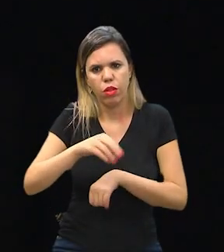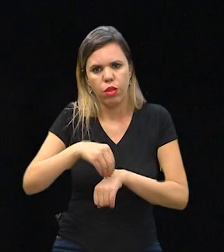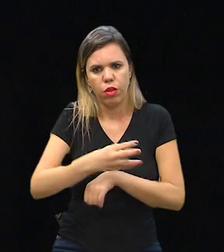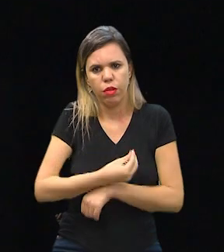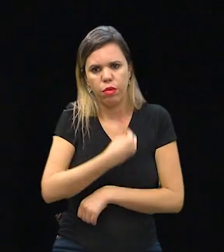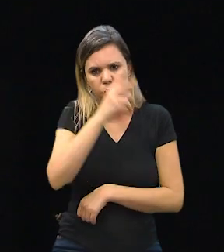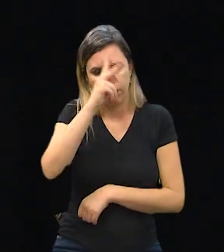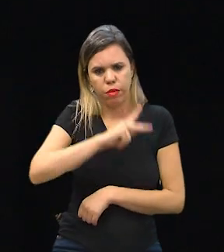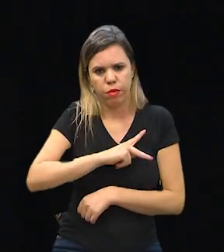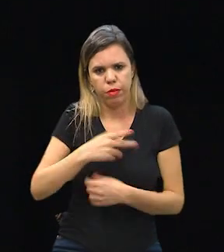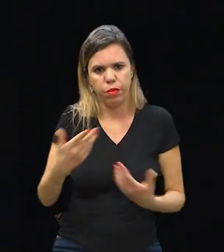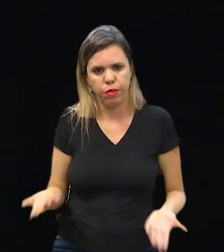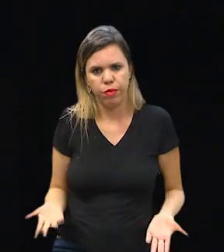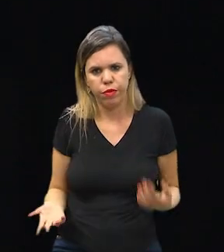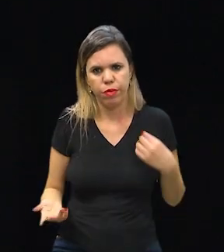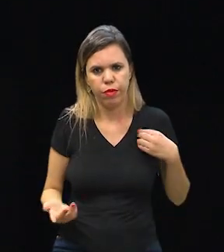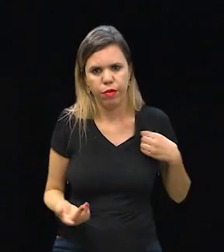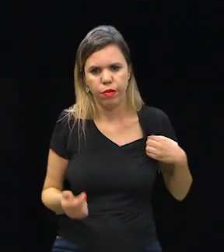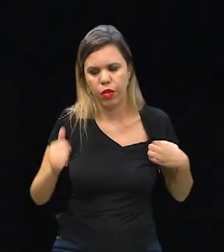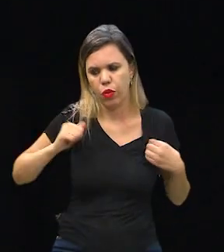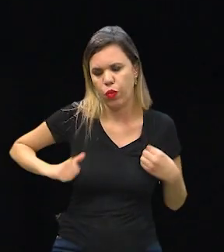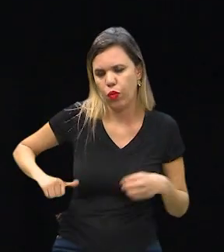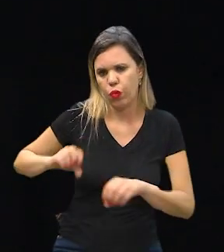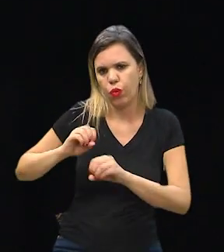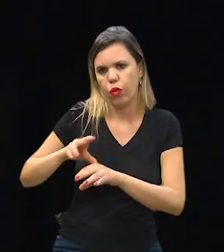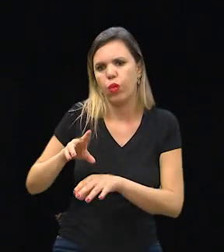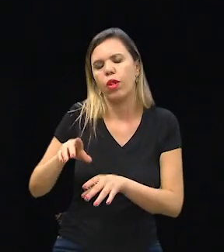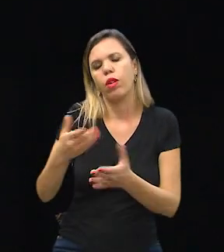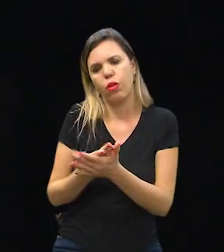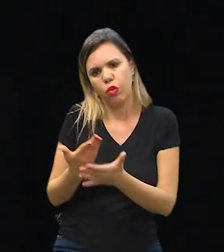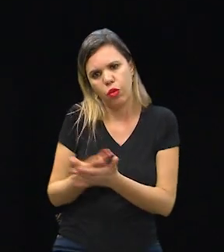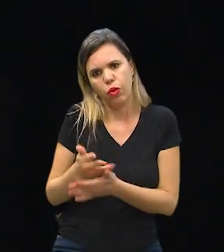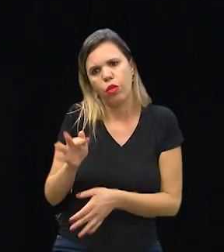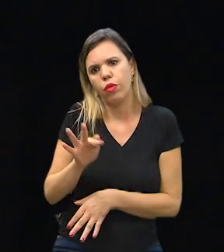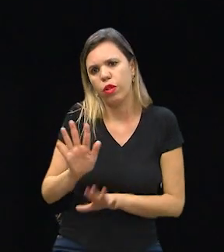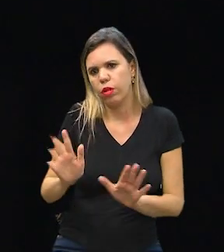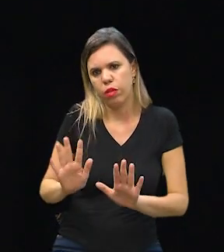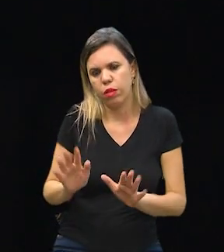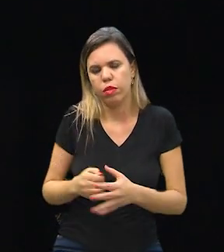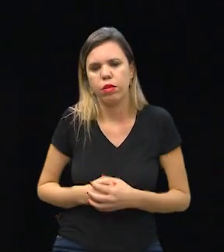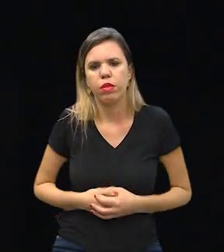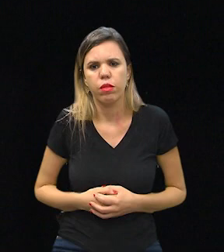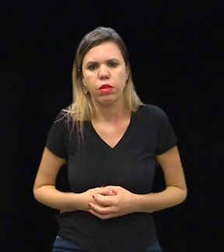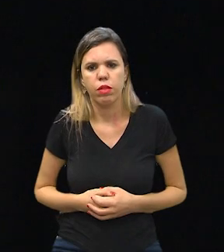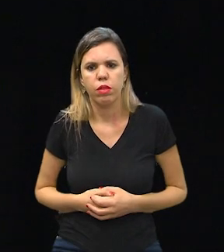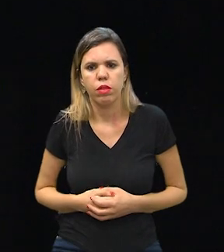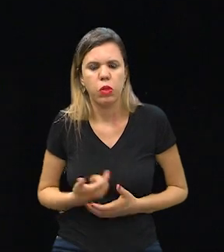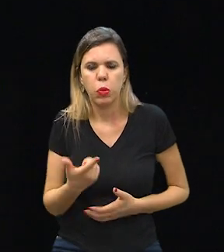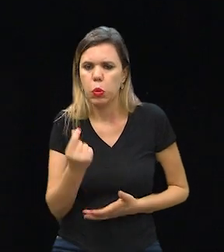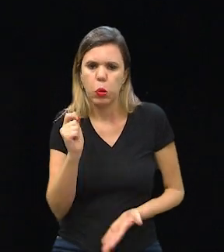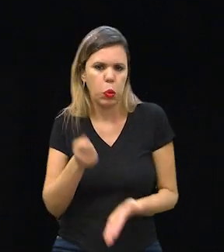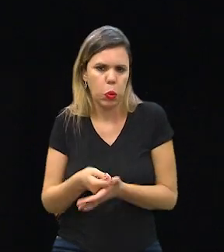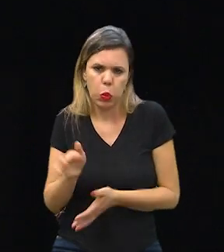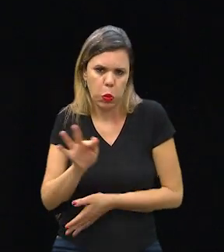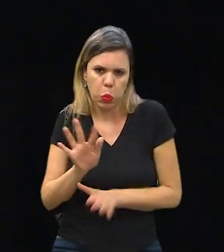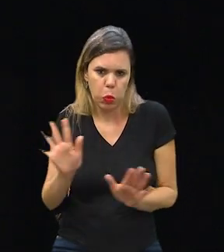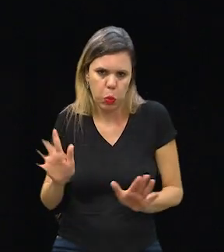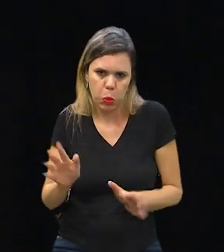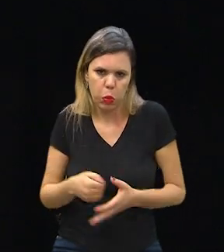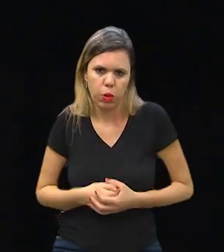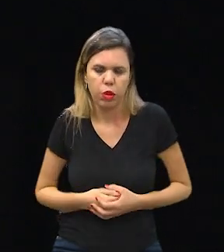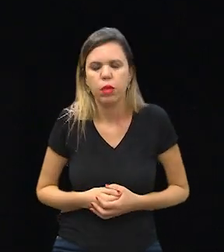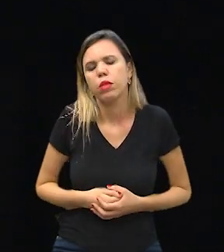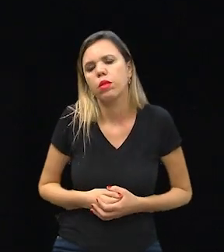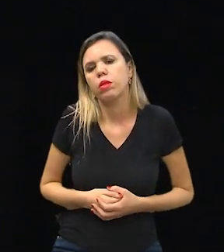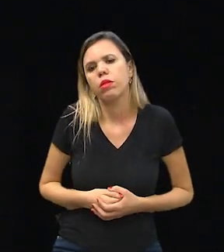isso para mim, assim, né? Eu fui bolsista, então eu fiz faculdade, mas não tinha grana para pagar a faculdade